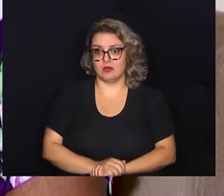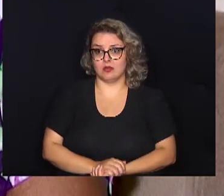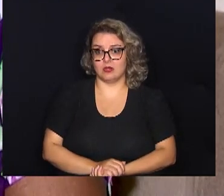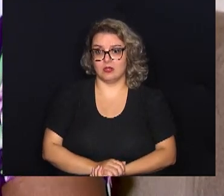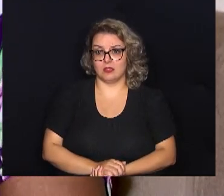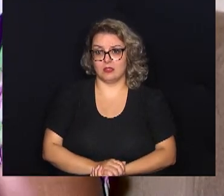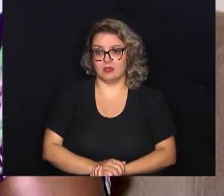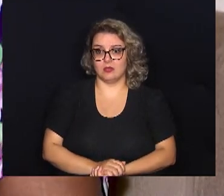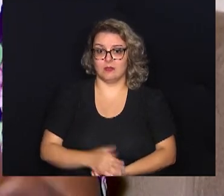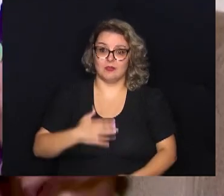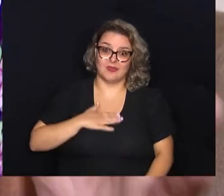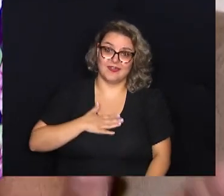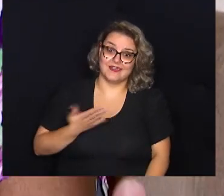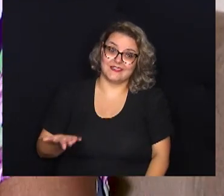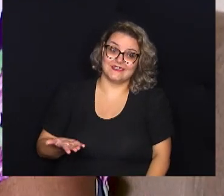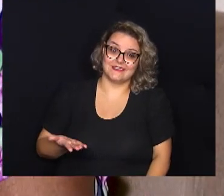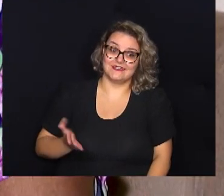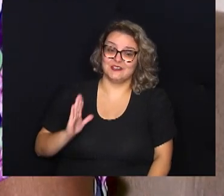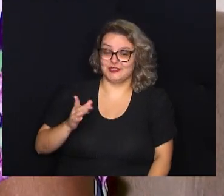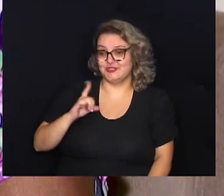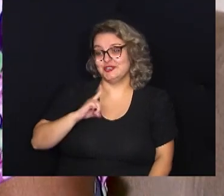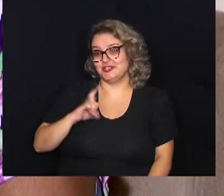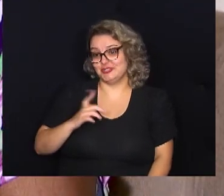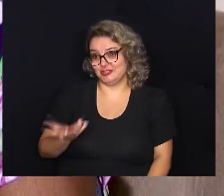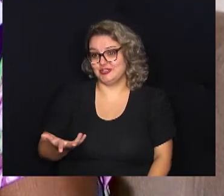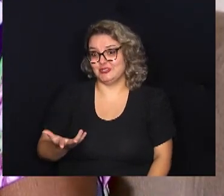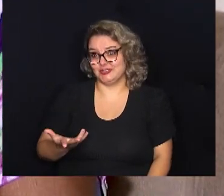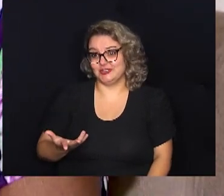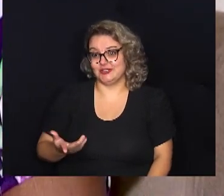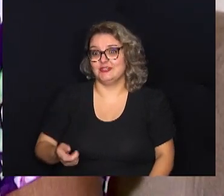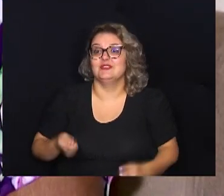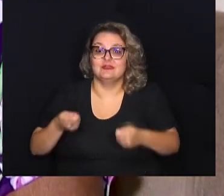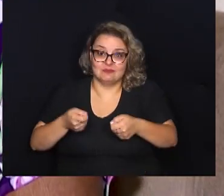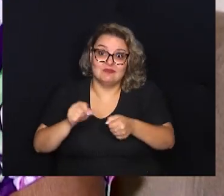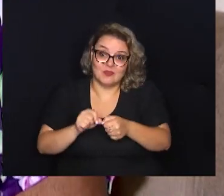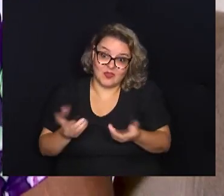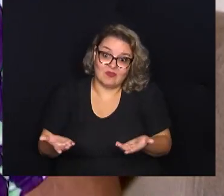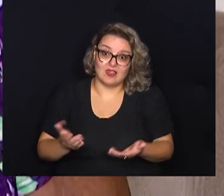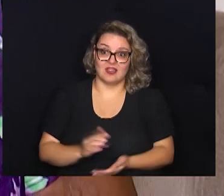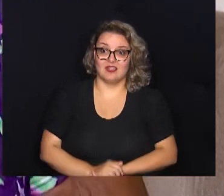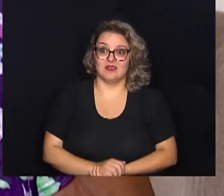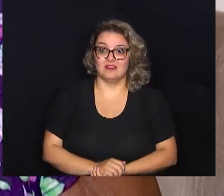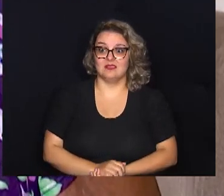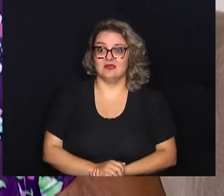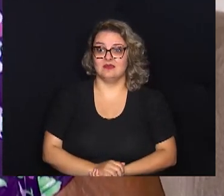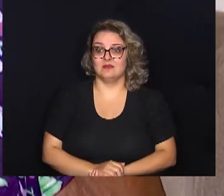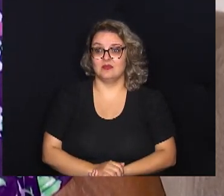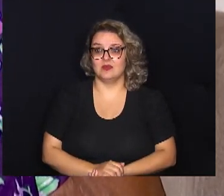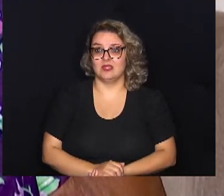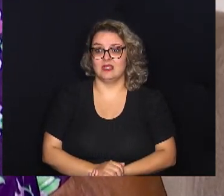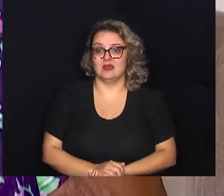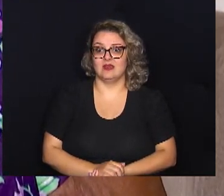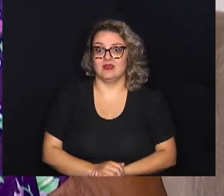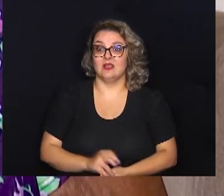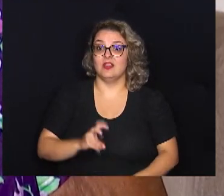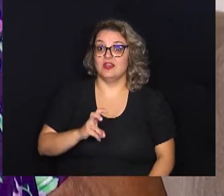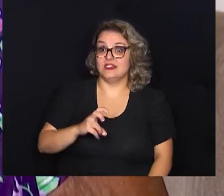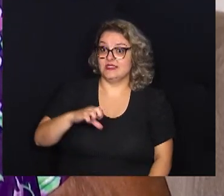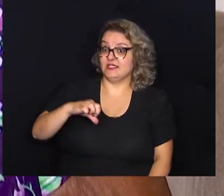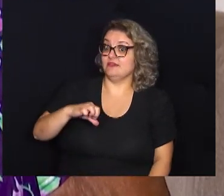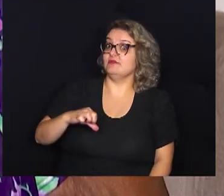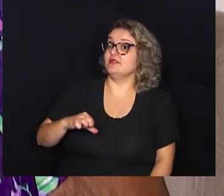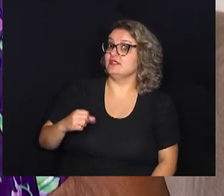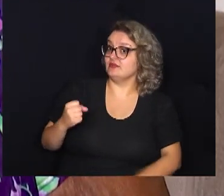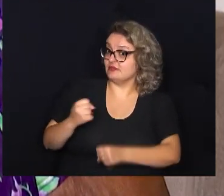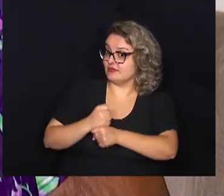mim já tinha sido feita. Porque, olha, faz 59 anos